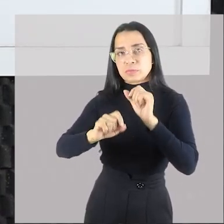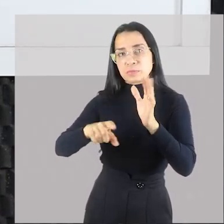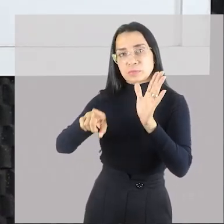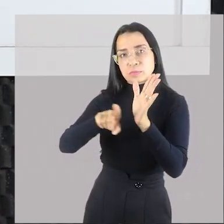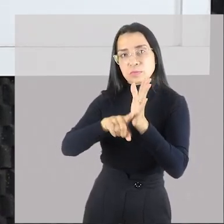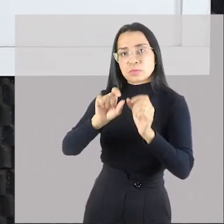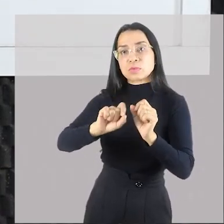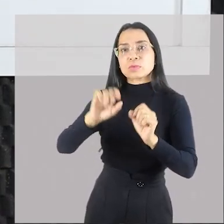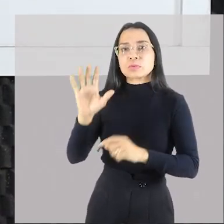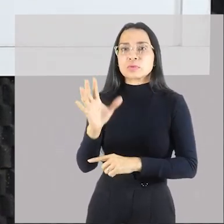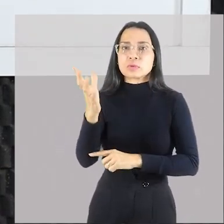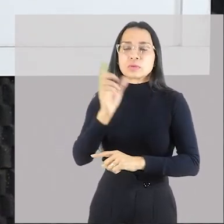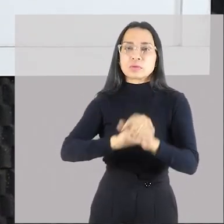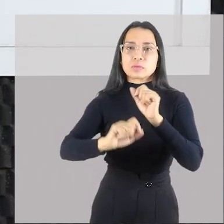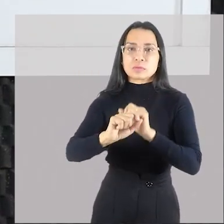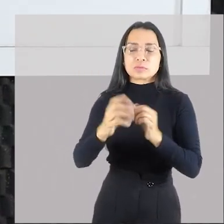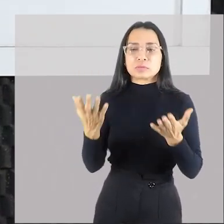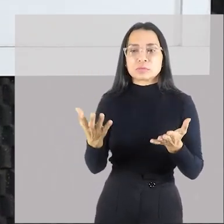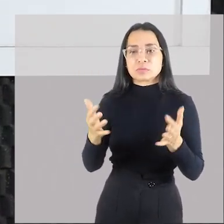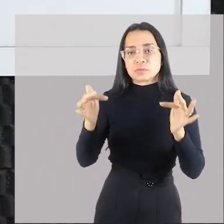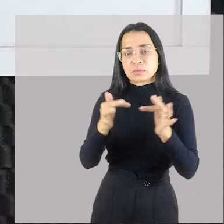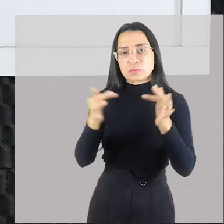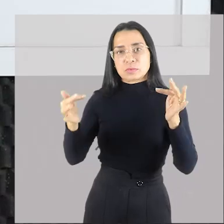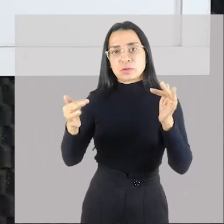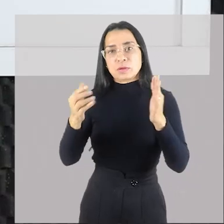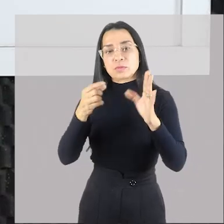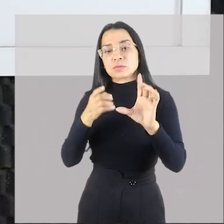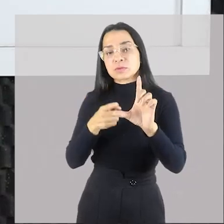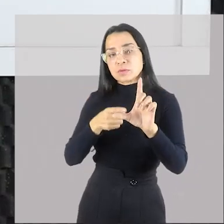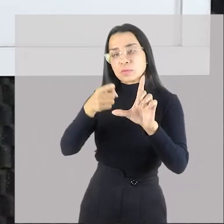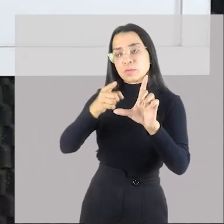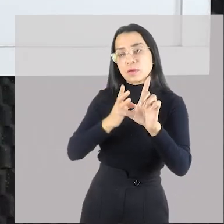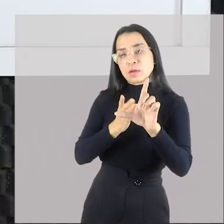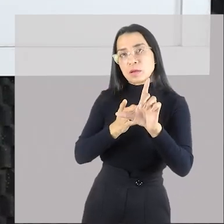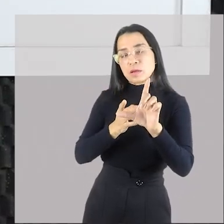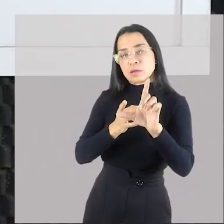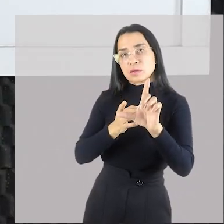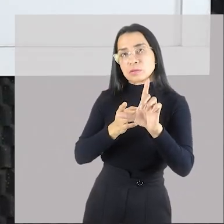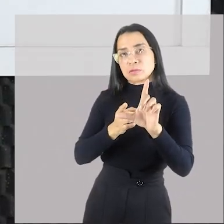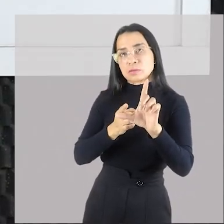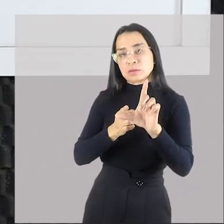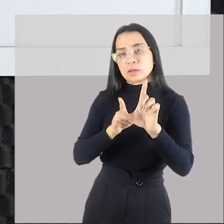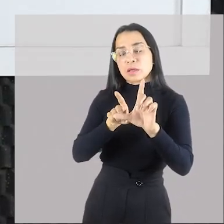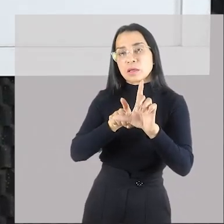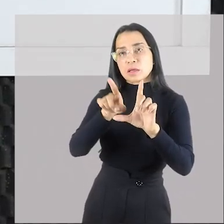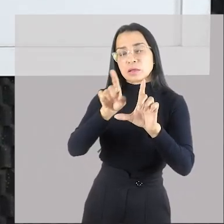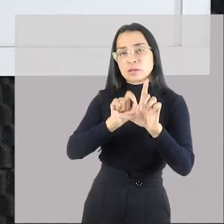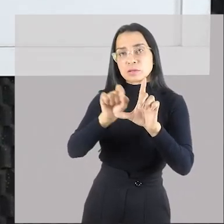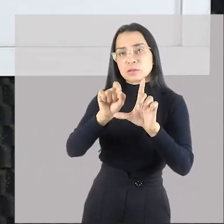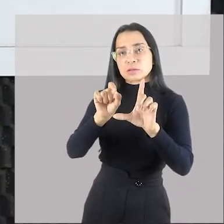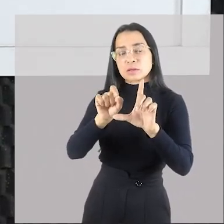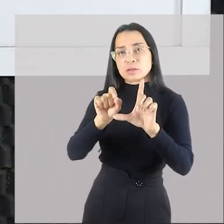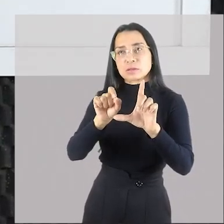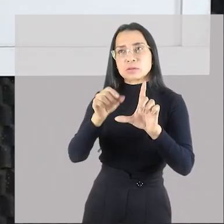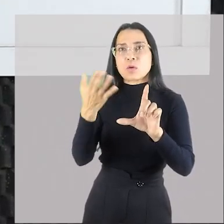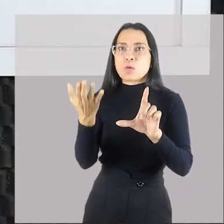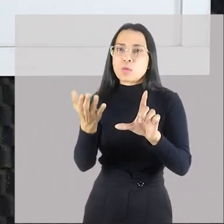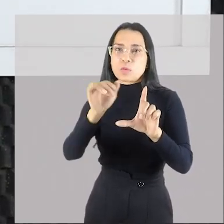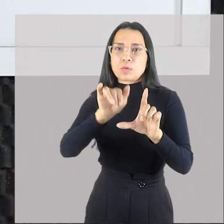Então, o que acontece? Quando a função é crescente, quando o y vai ser maior do que